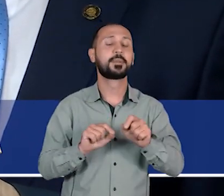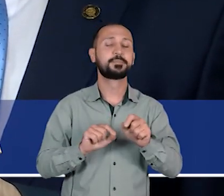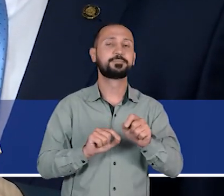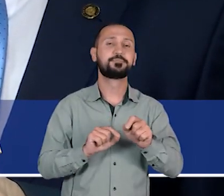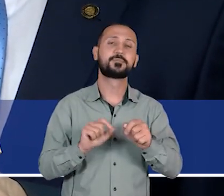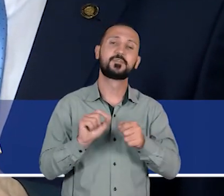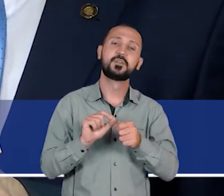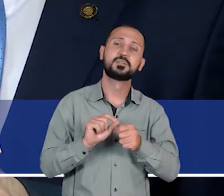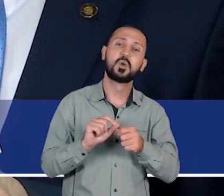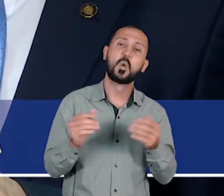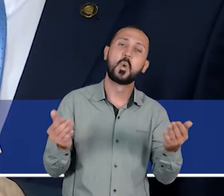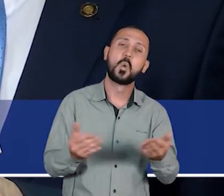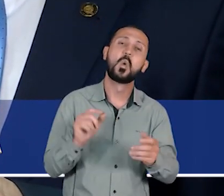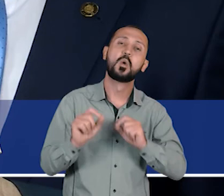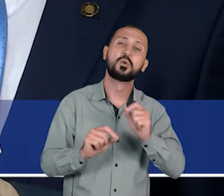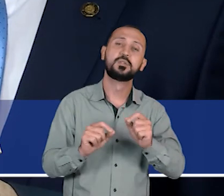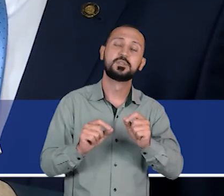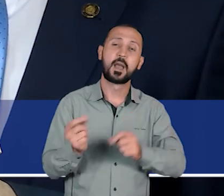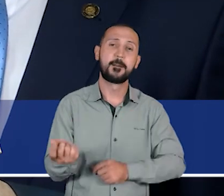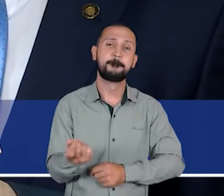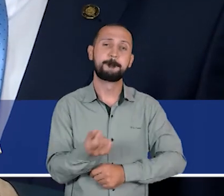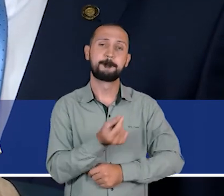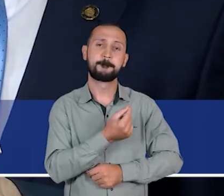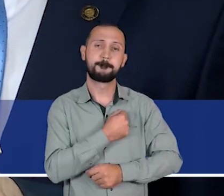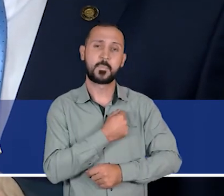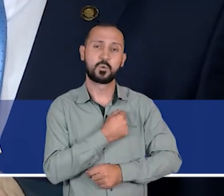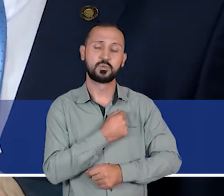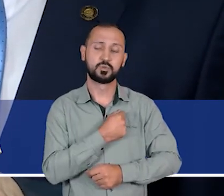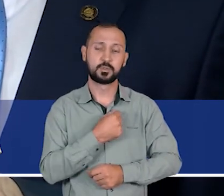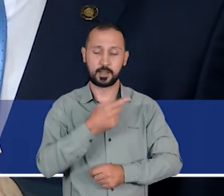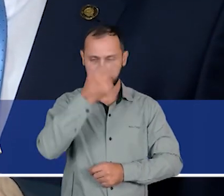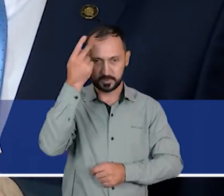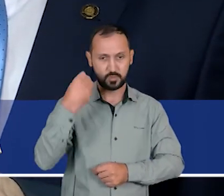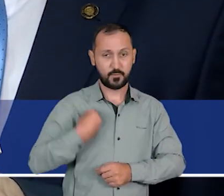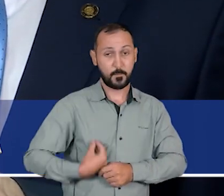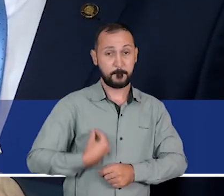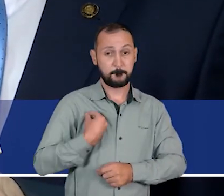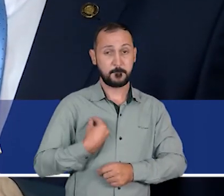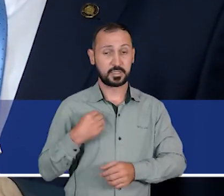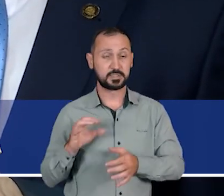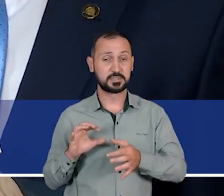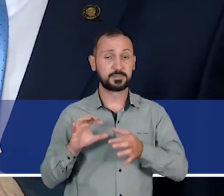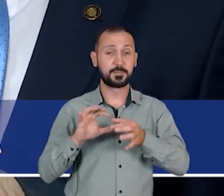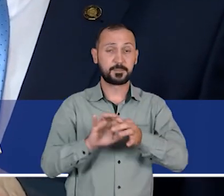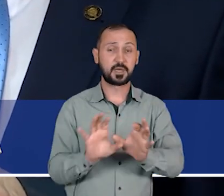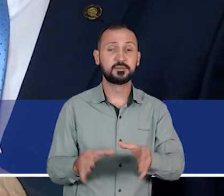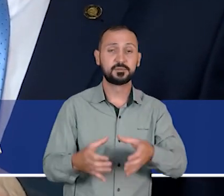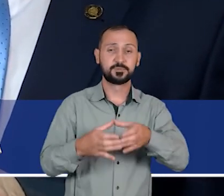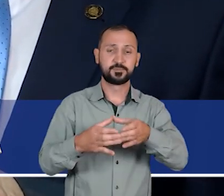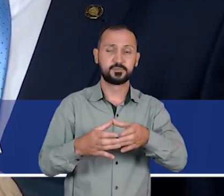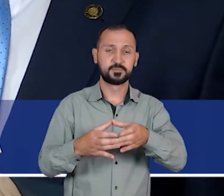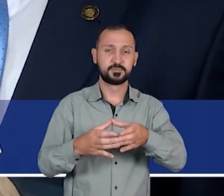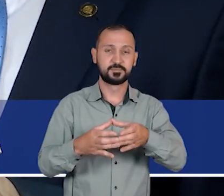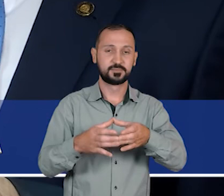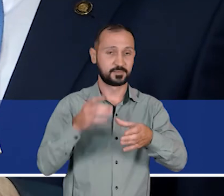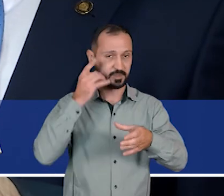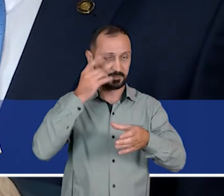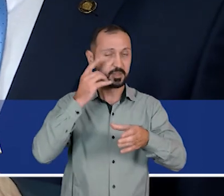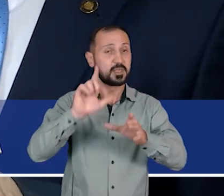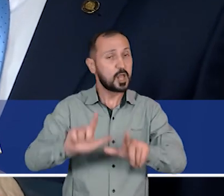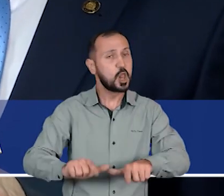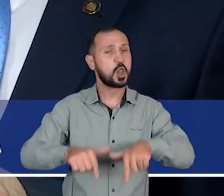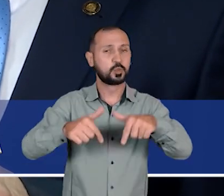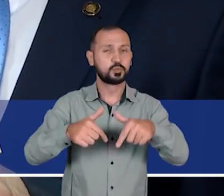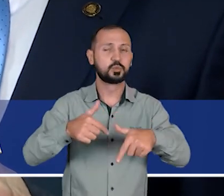também fazendo hoje a posse de vários integrantes da Frente Parlamentar que militam nessa